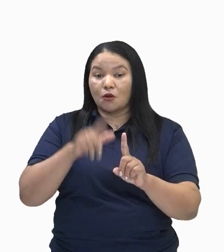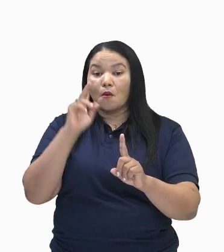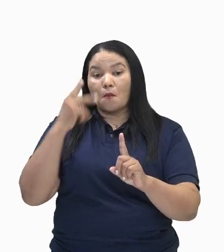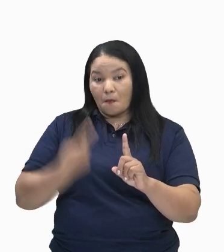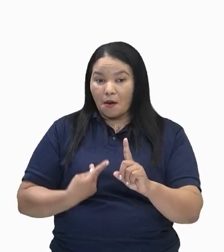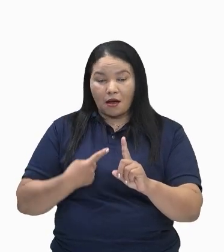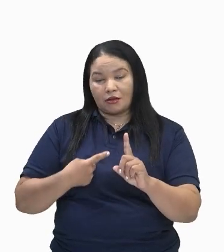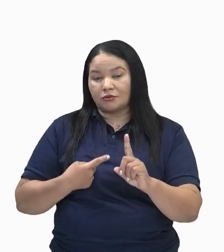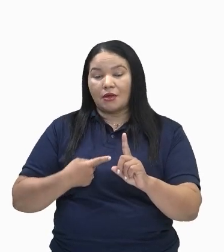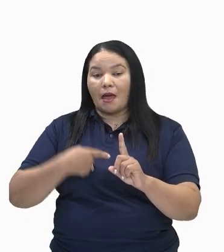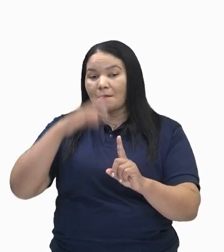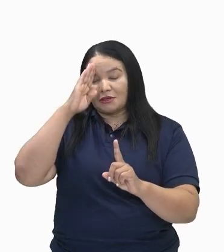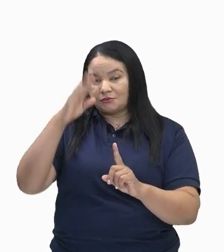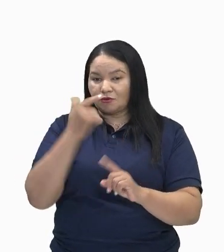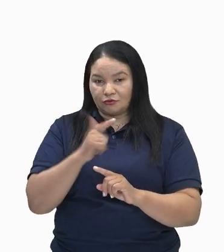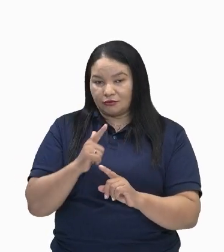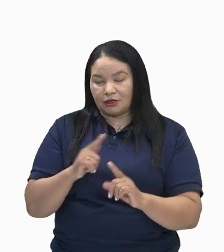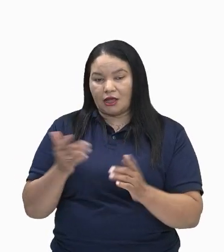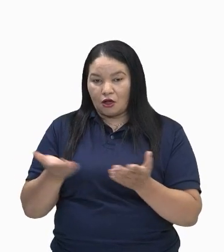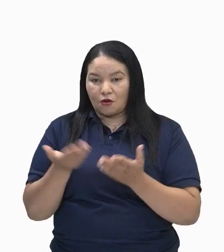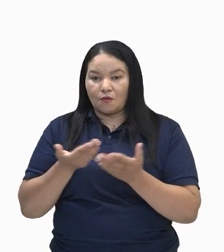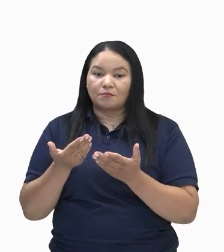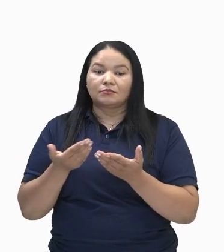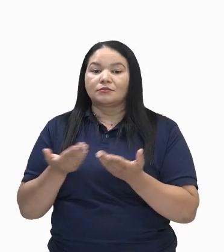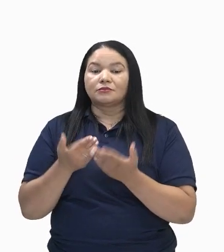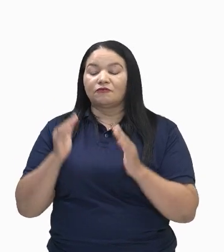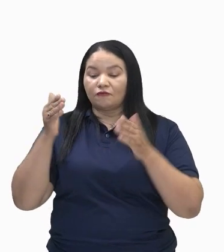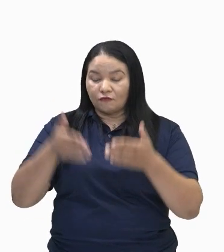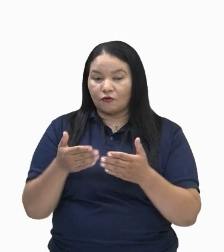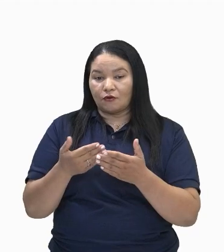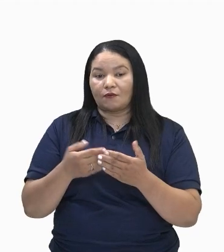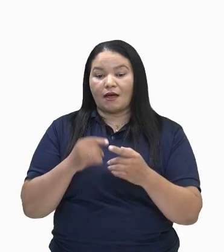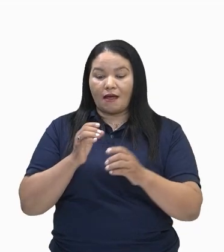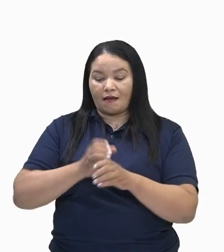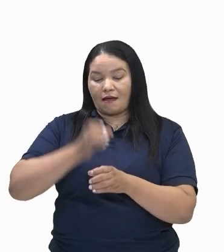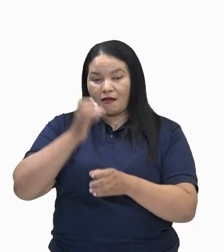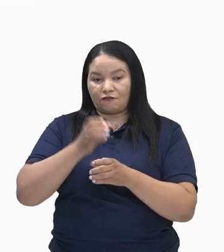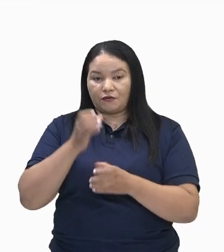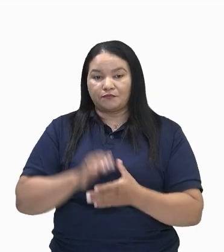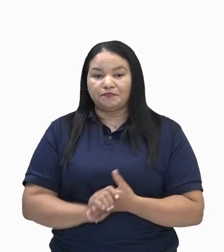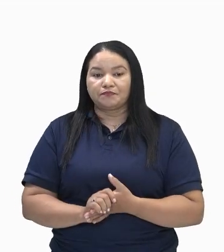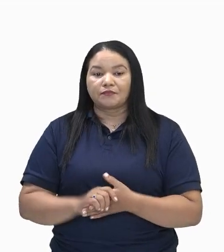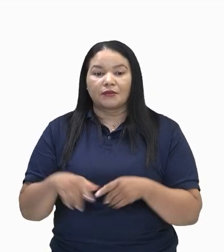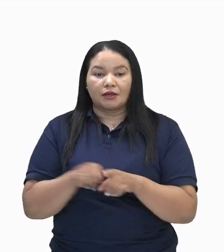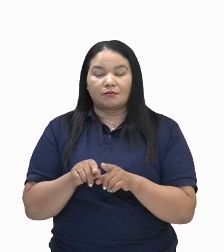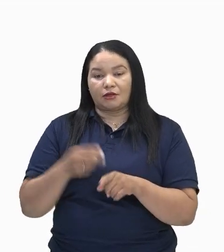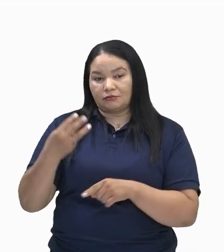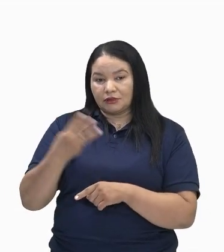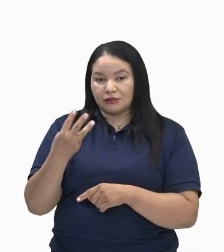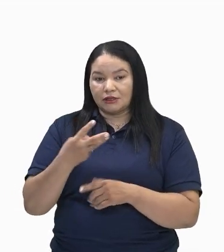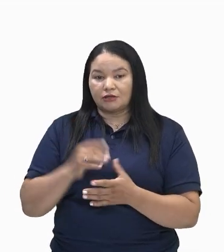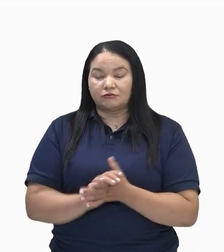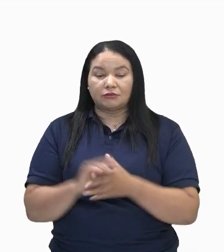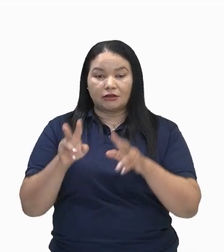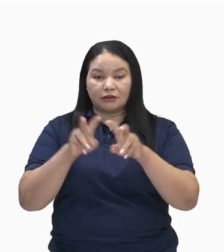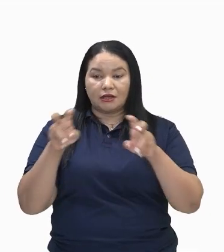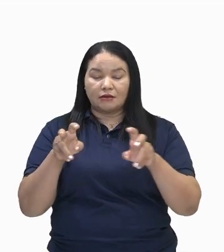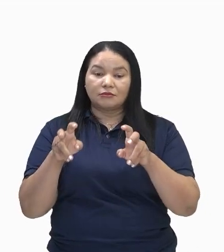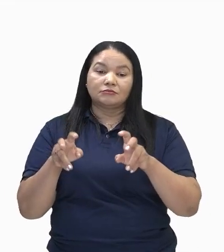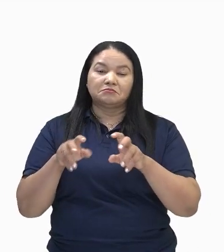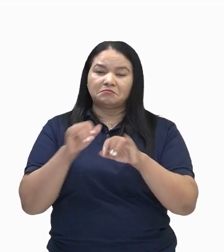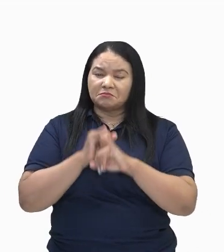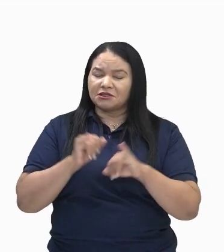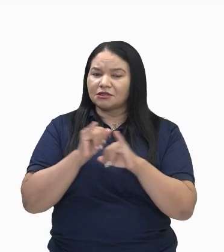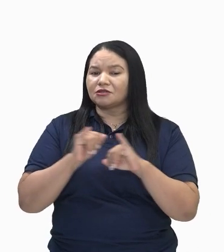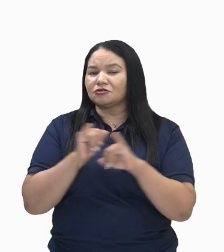nossa narrativa, certo? Terceiro ponto, vamos lá? Os temas e as mensagens. Como eu disse, há muitas mensagens aí